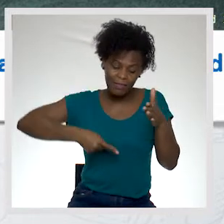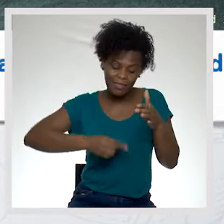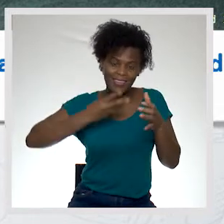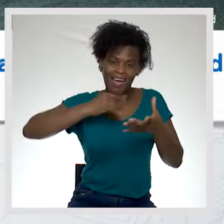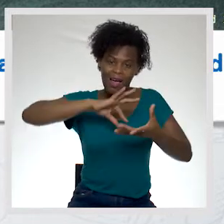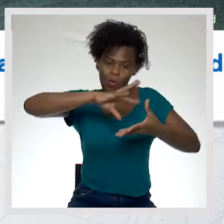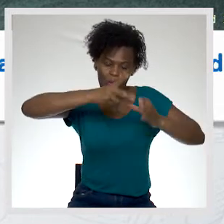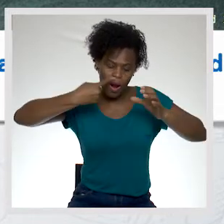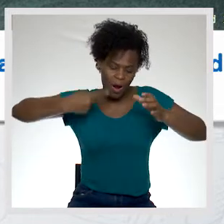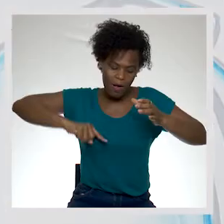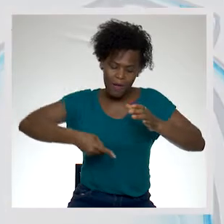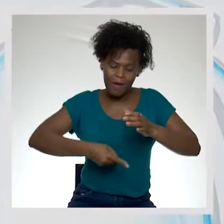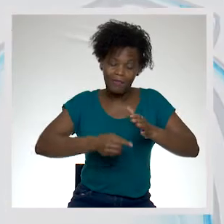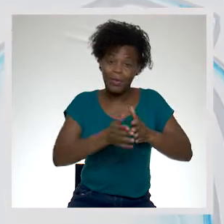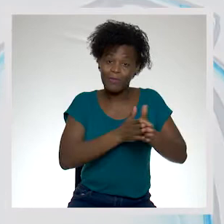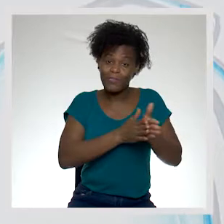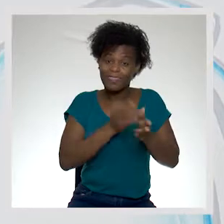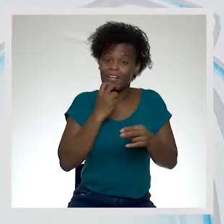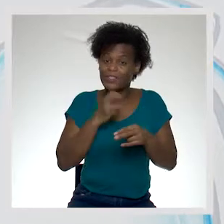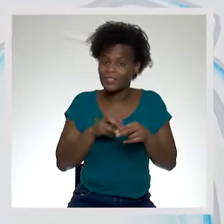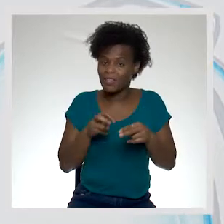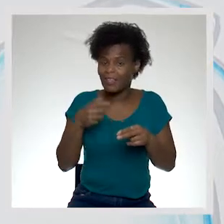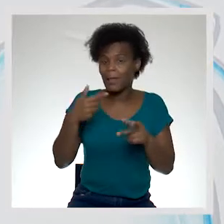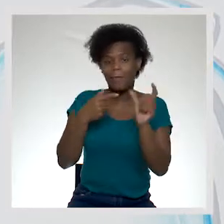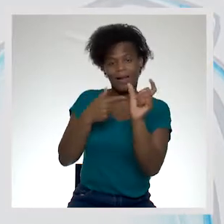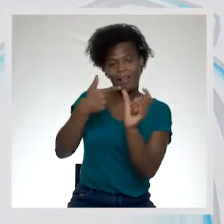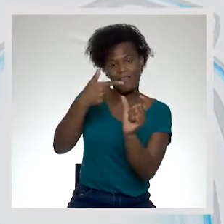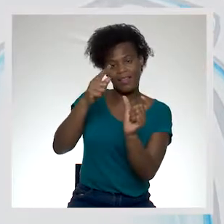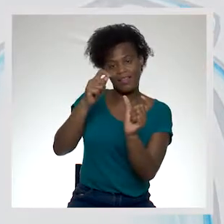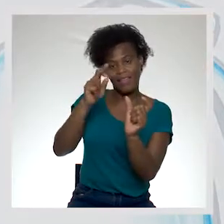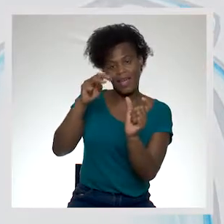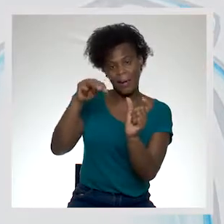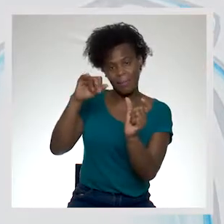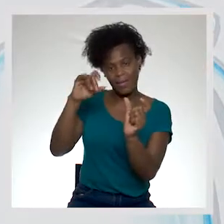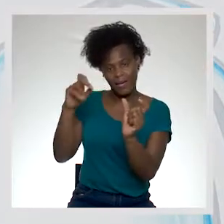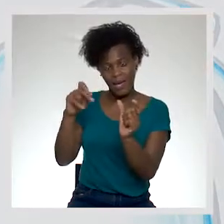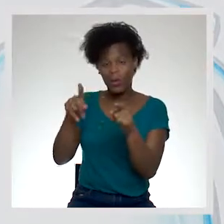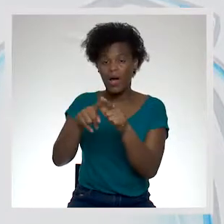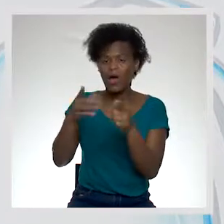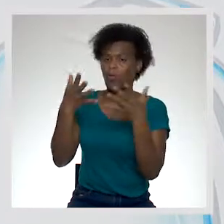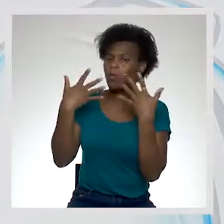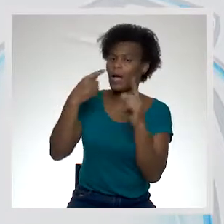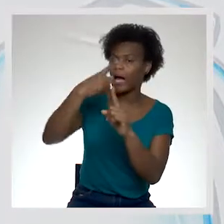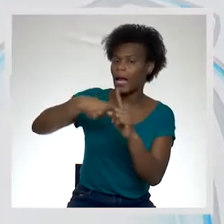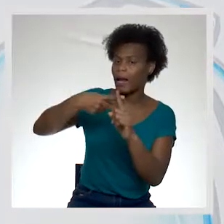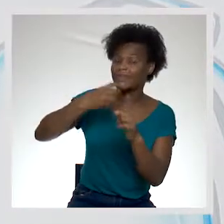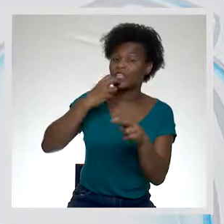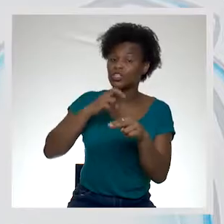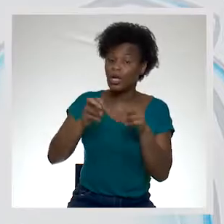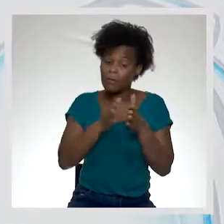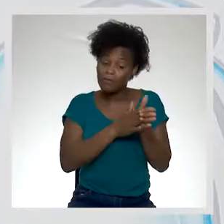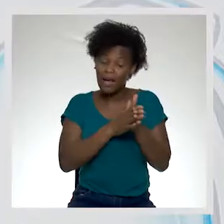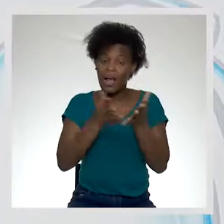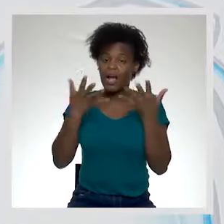Terra. A palavra térmica significa temperatura. São energias aproveitadas através